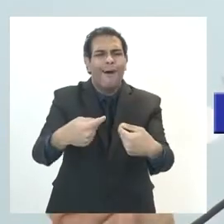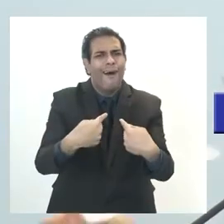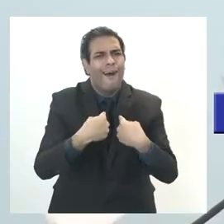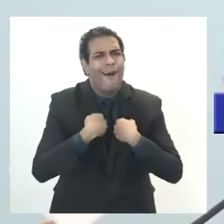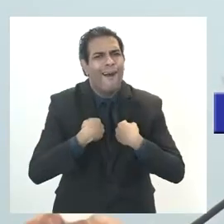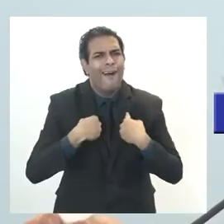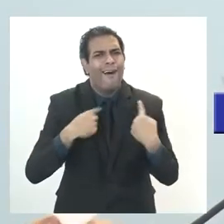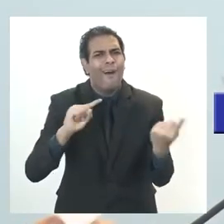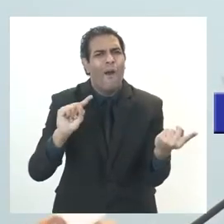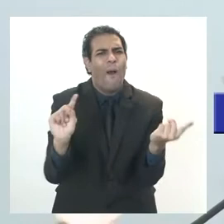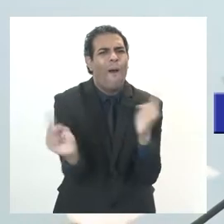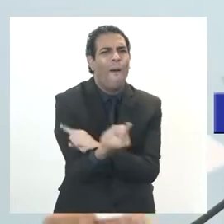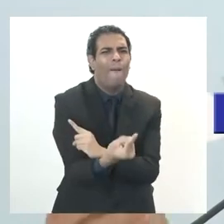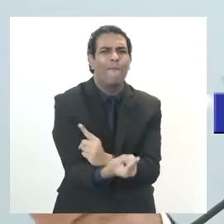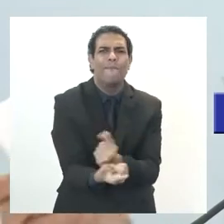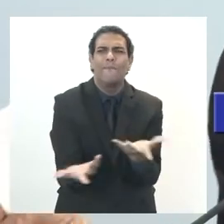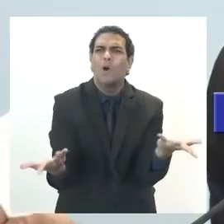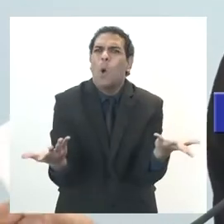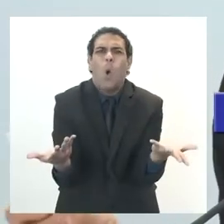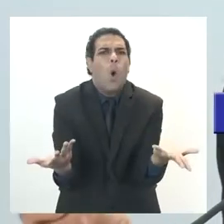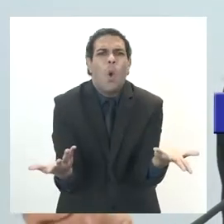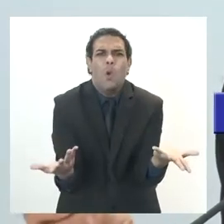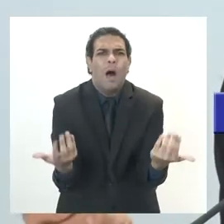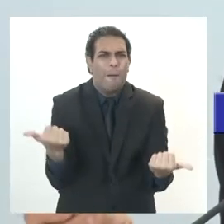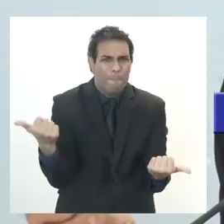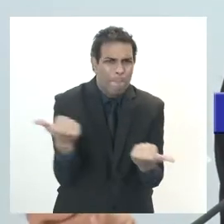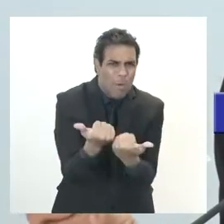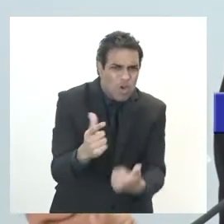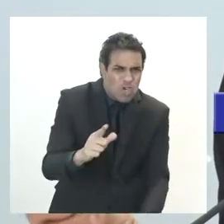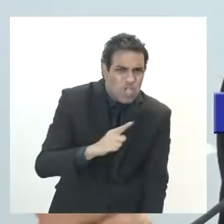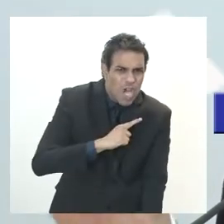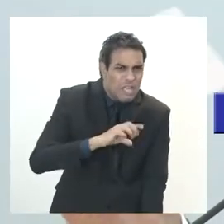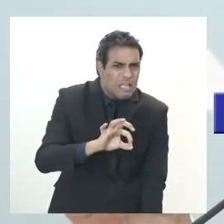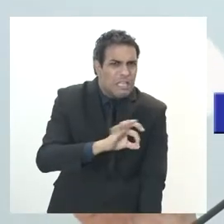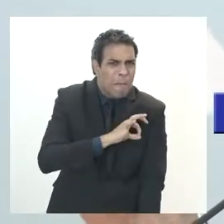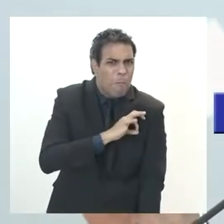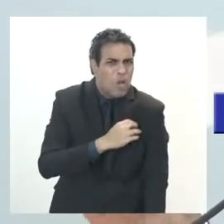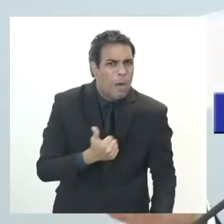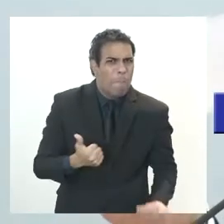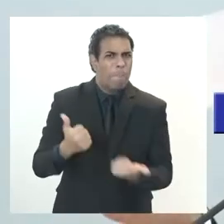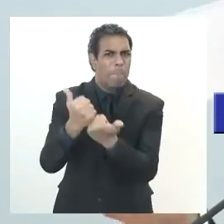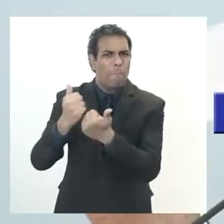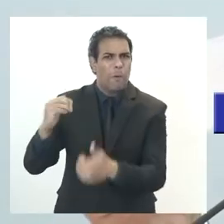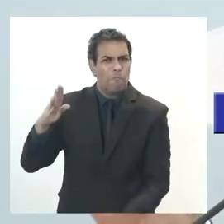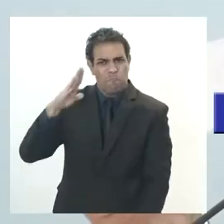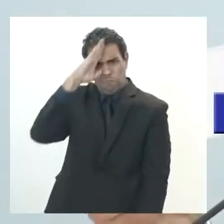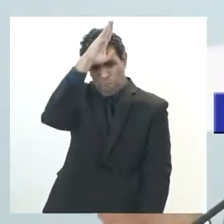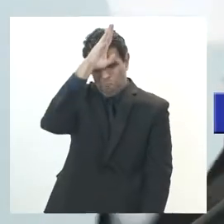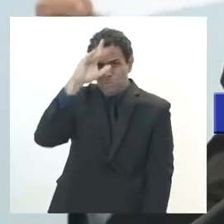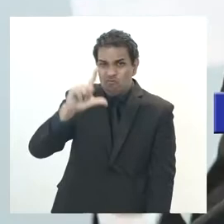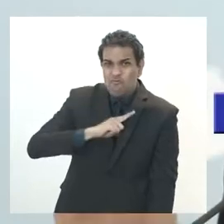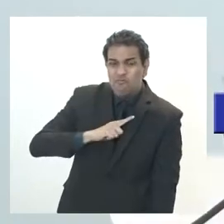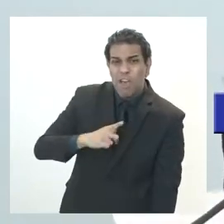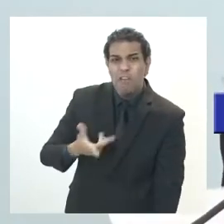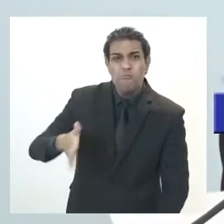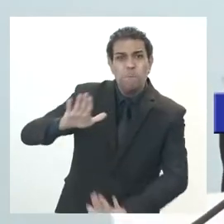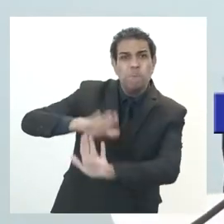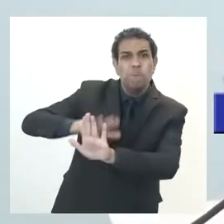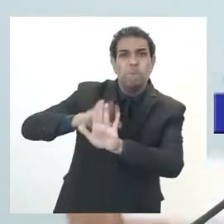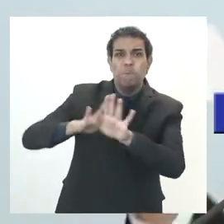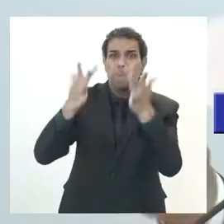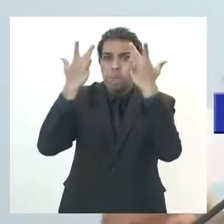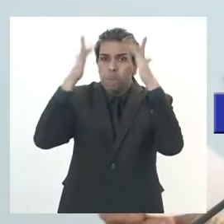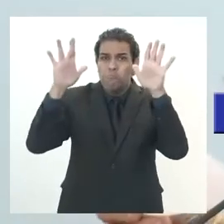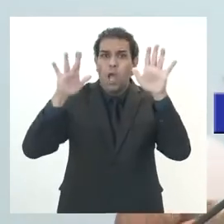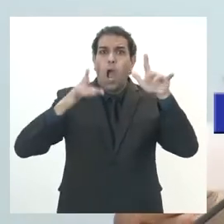dava então de onde vem todo esse apoio e eu falo assim é masoquismo e ideológico